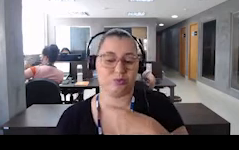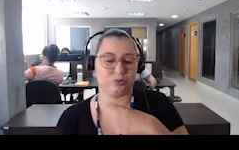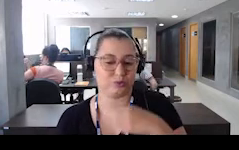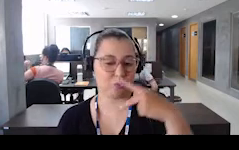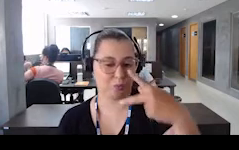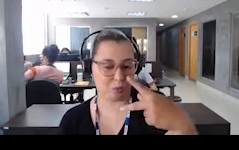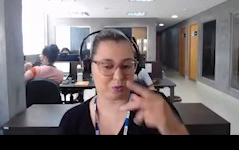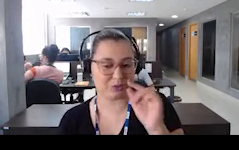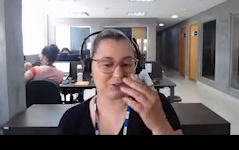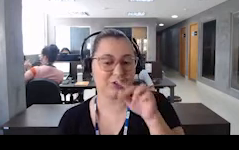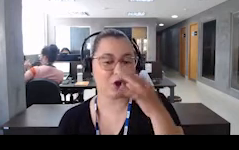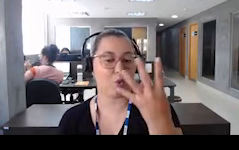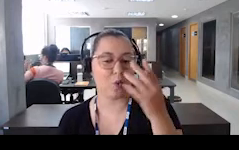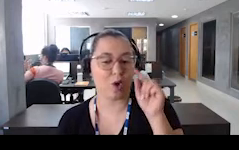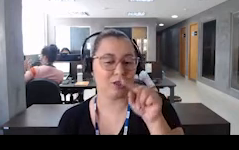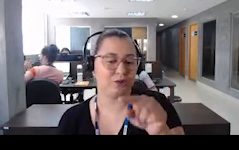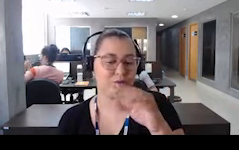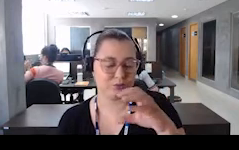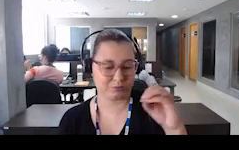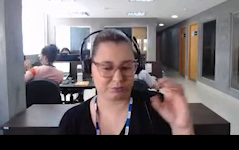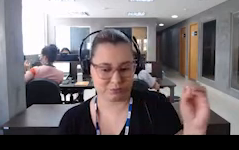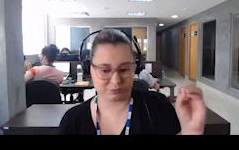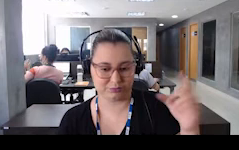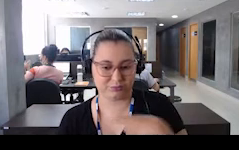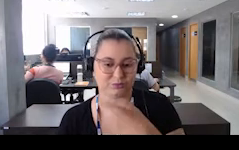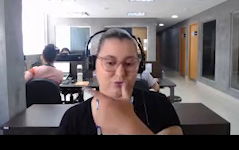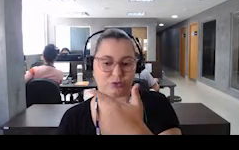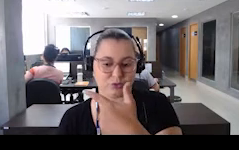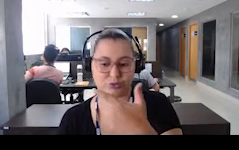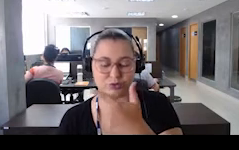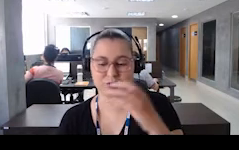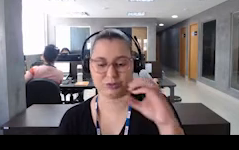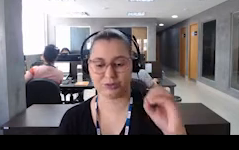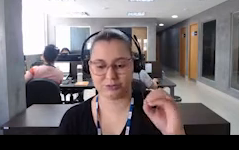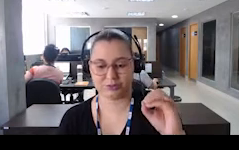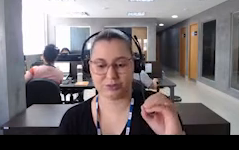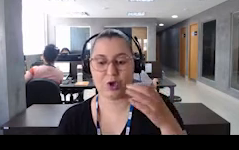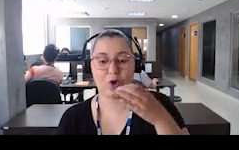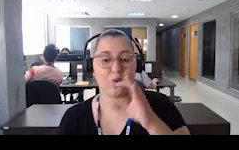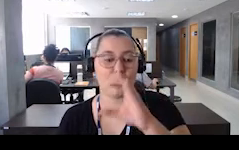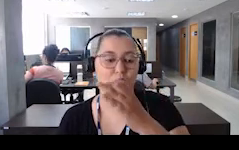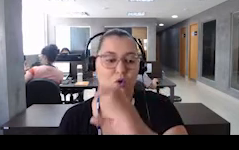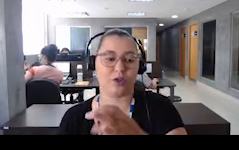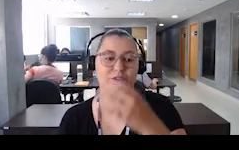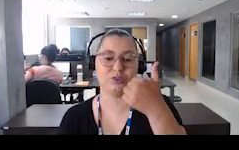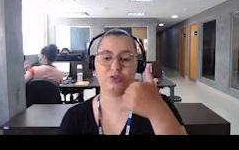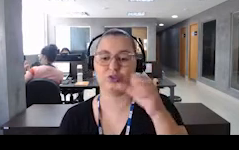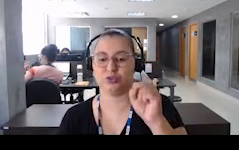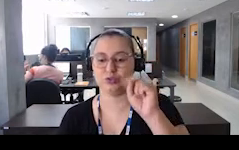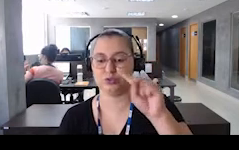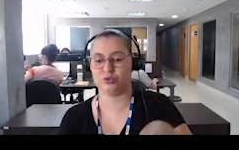potência total de 4.000 watts, ligadas a uma rede de 220, vão consumir uma corrente elétrica